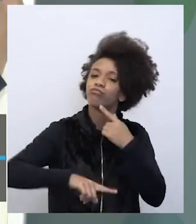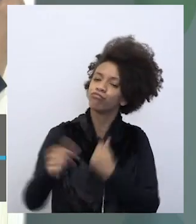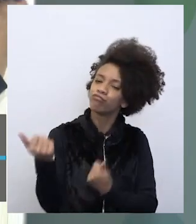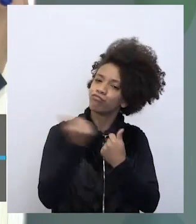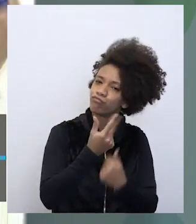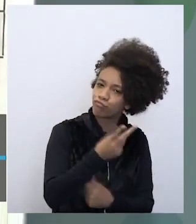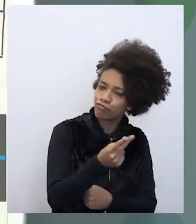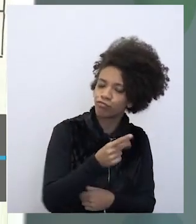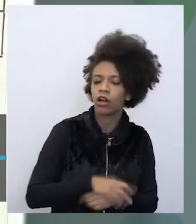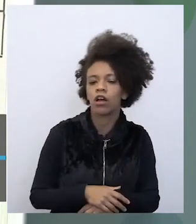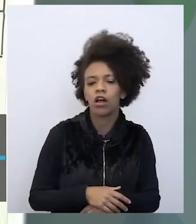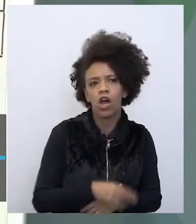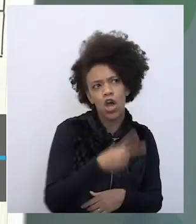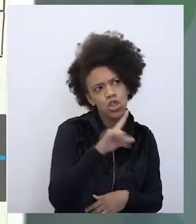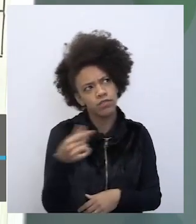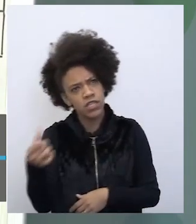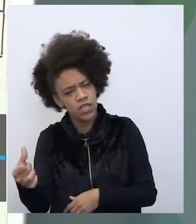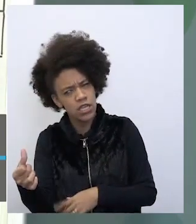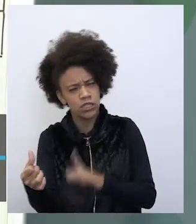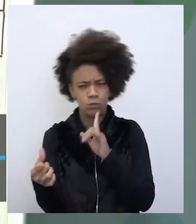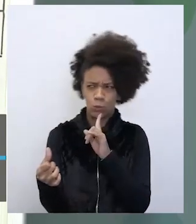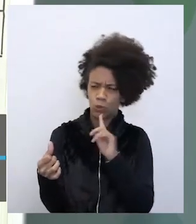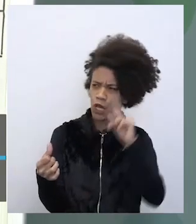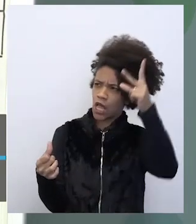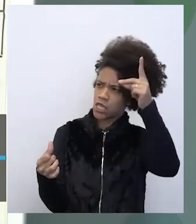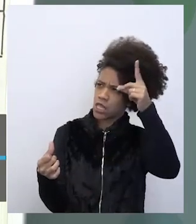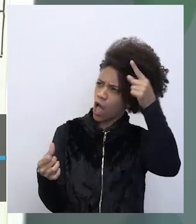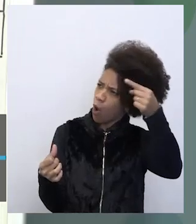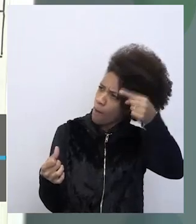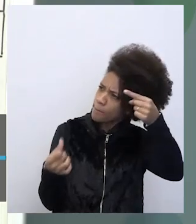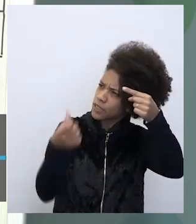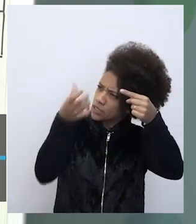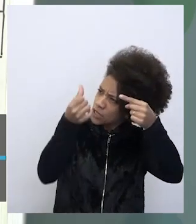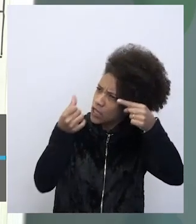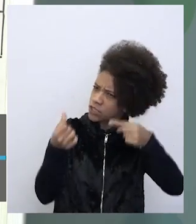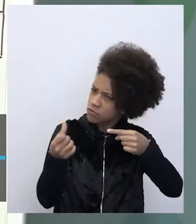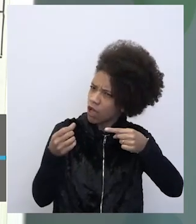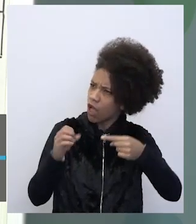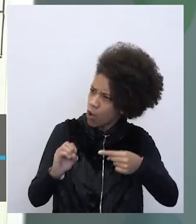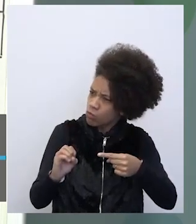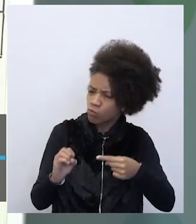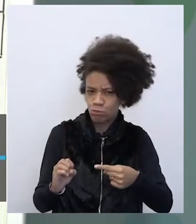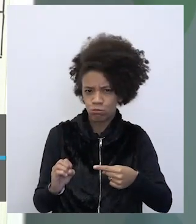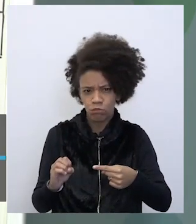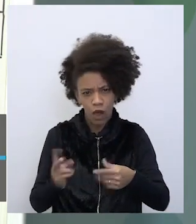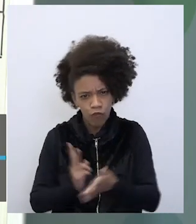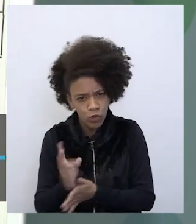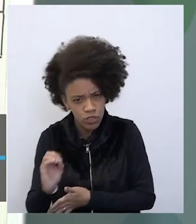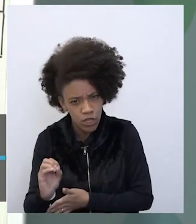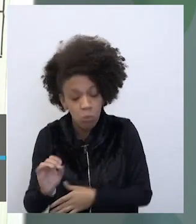2 e 6. Olha, professora, se esse deu 6 e esse primeiro deu 0, será que aqui embaixo também vai dar 0? Será? Vamos